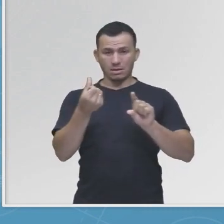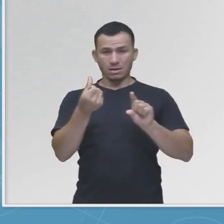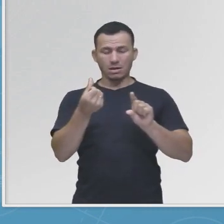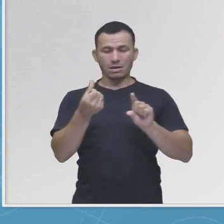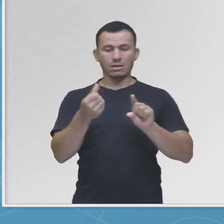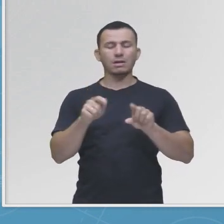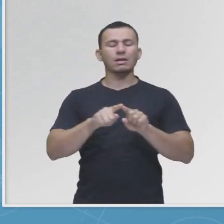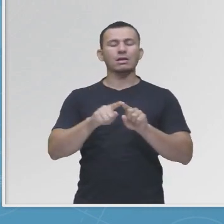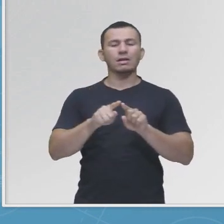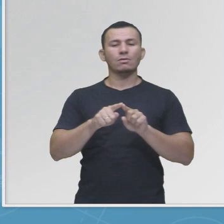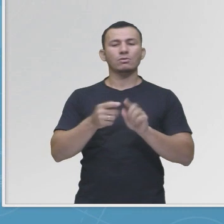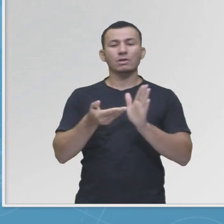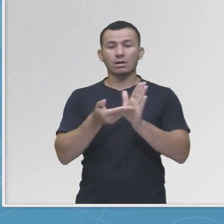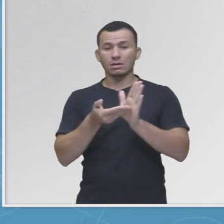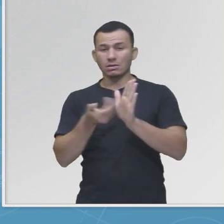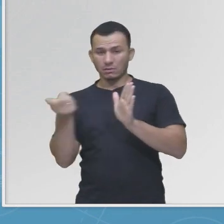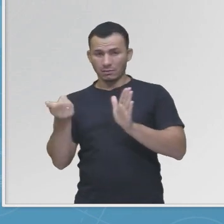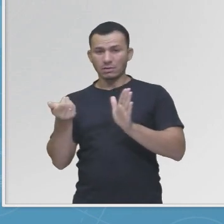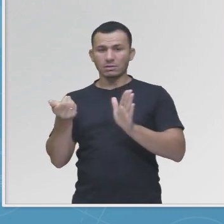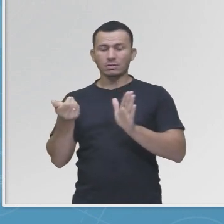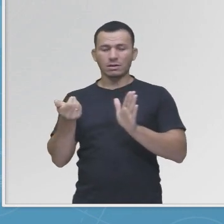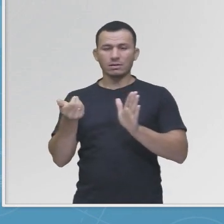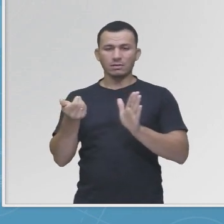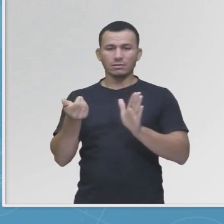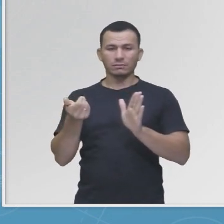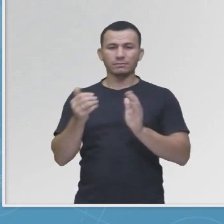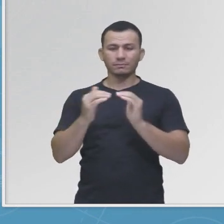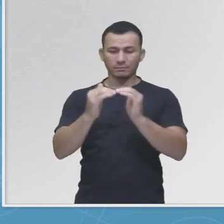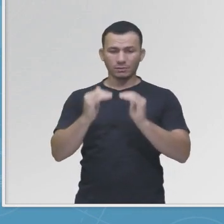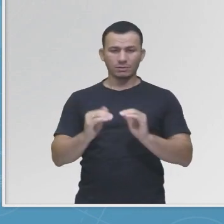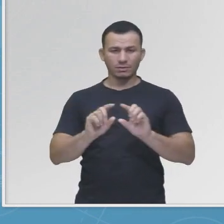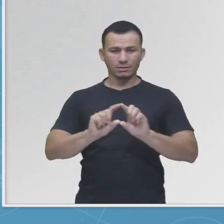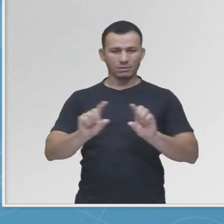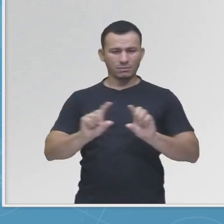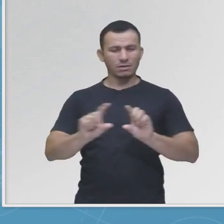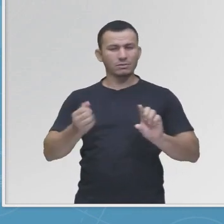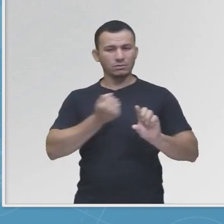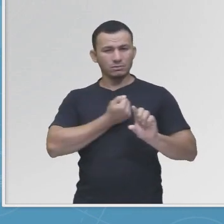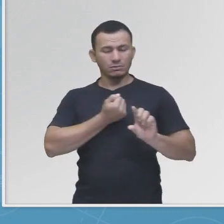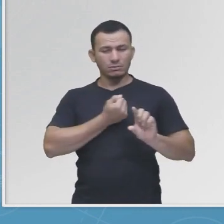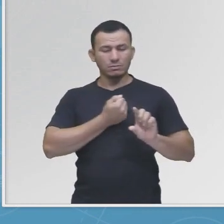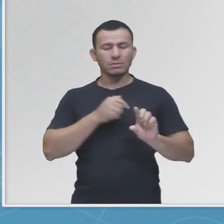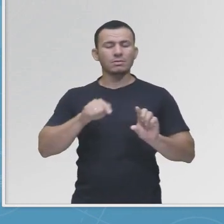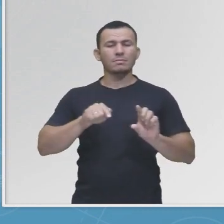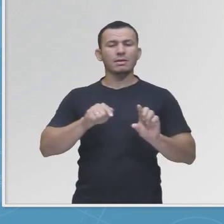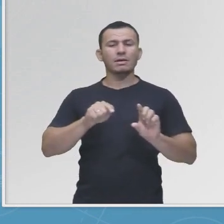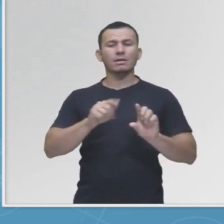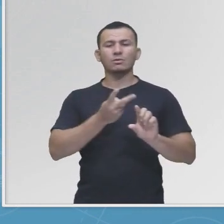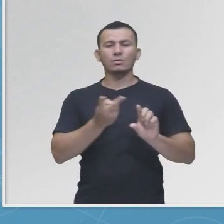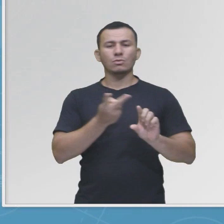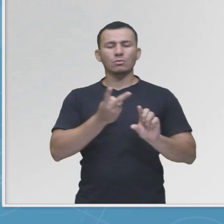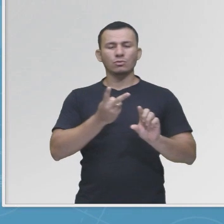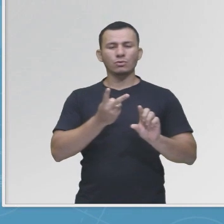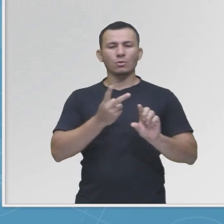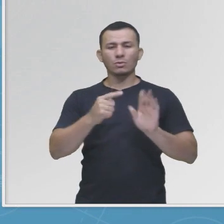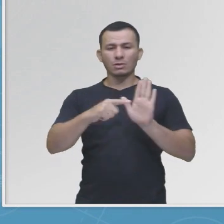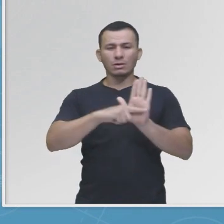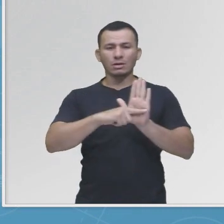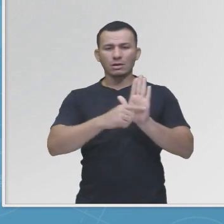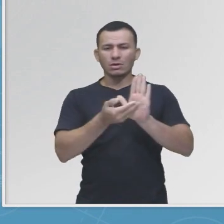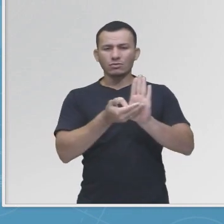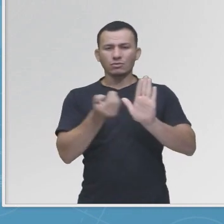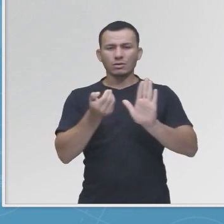extraída, tá? Que é o subtraindo, e o resultado dessa operação aqui,